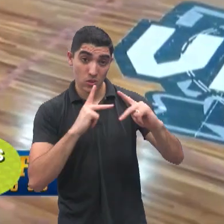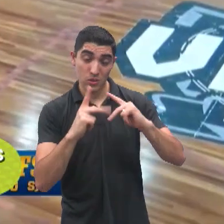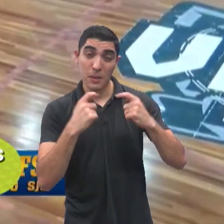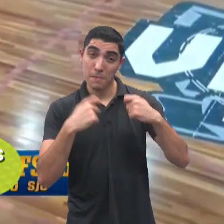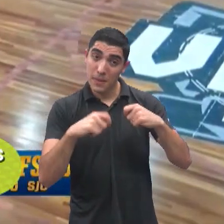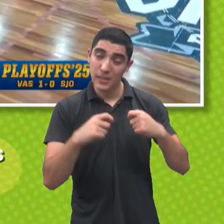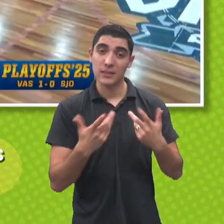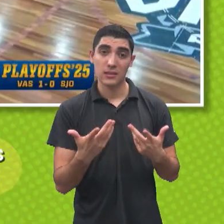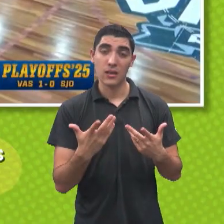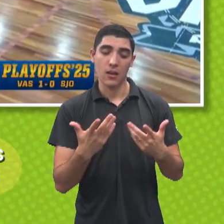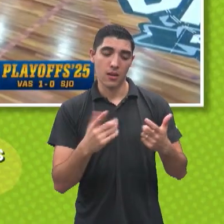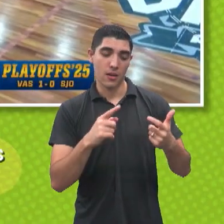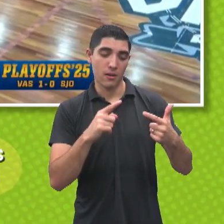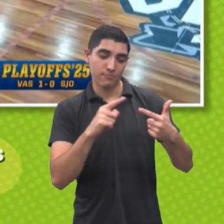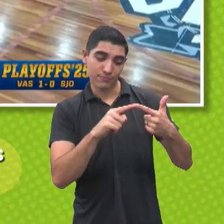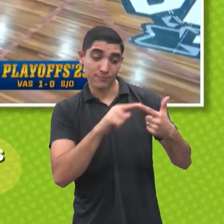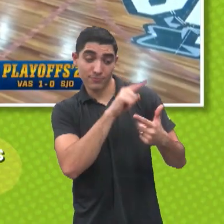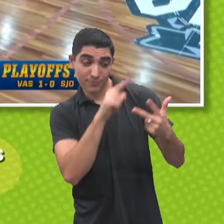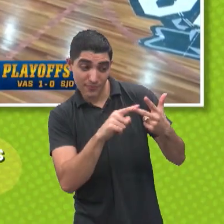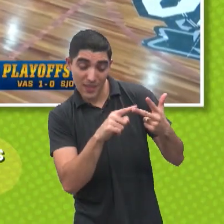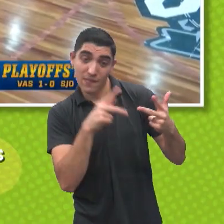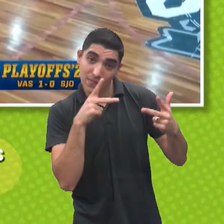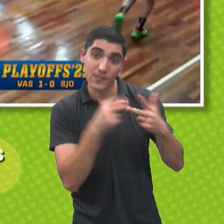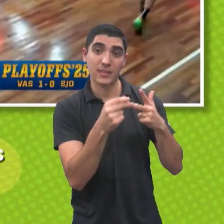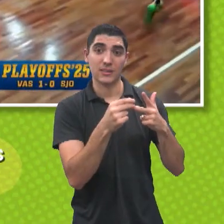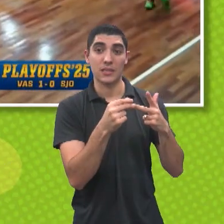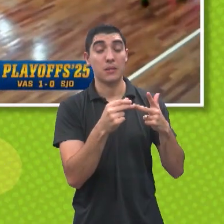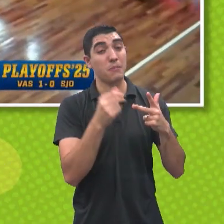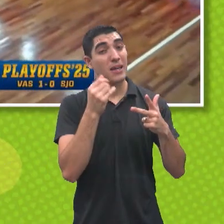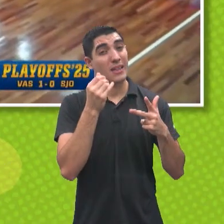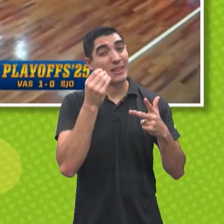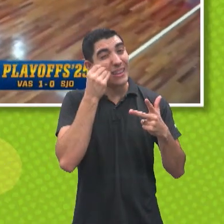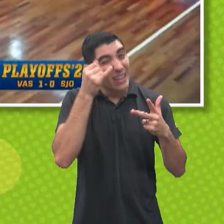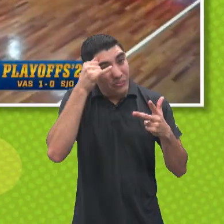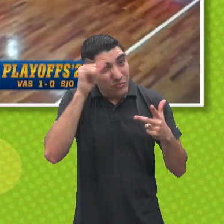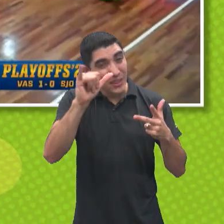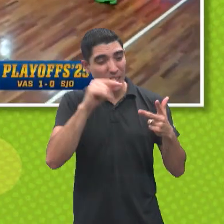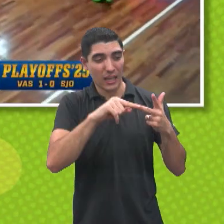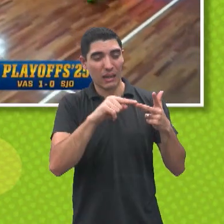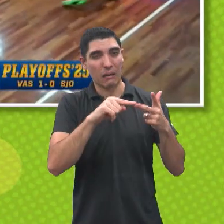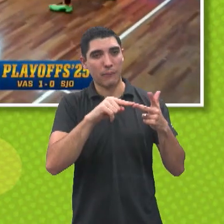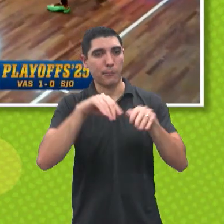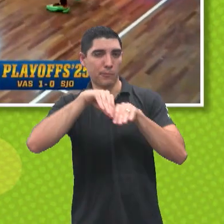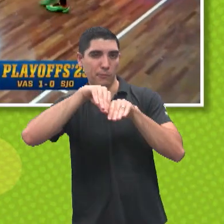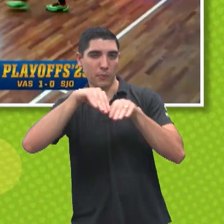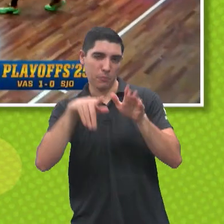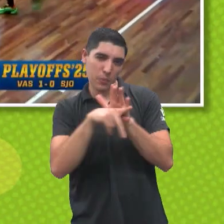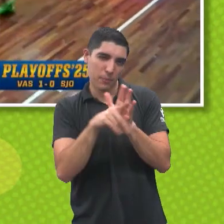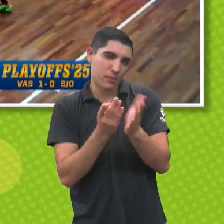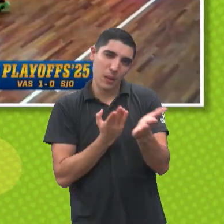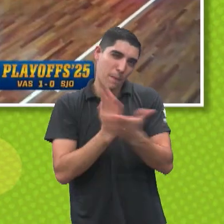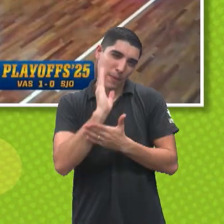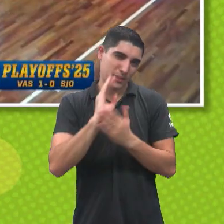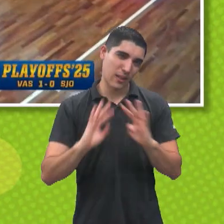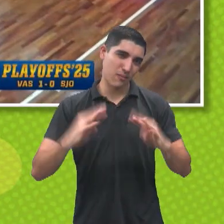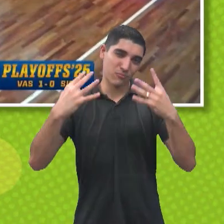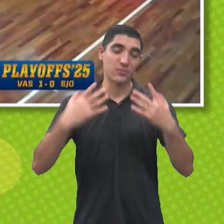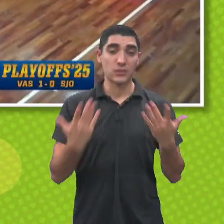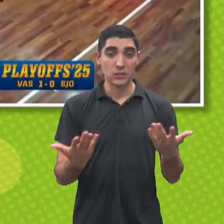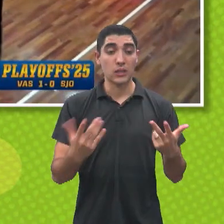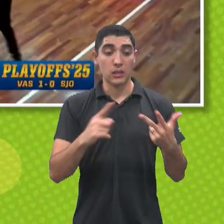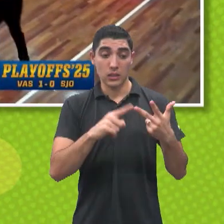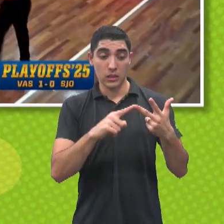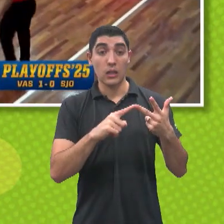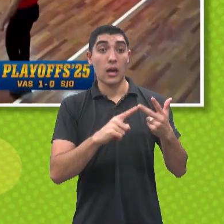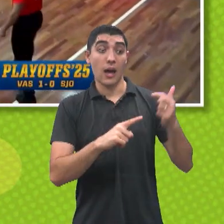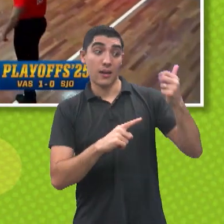jogo aí para evitar a derrota, né, a eliminação no caso, e trazer